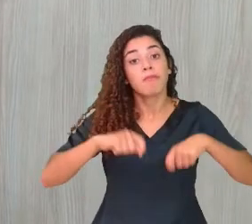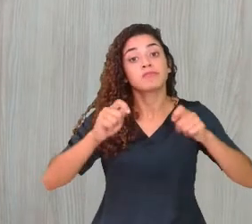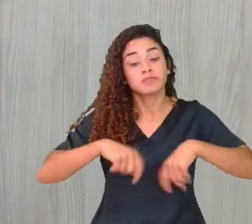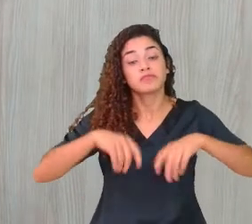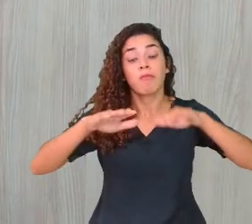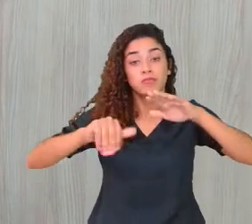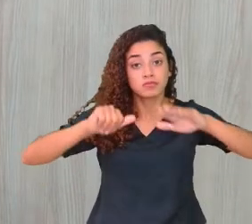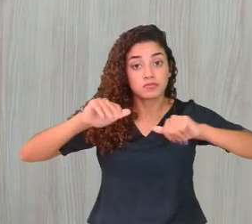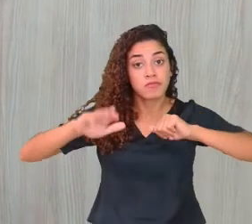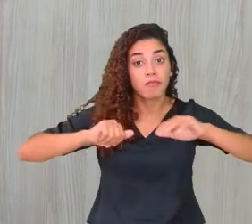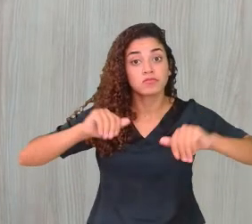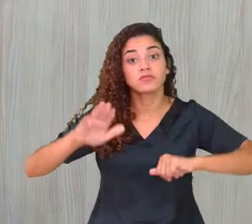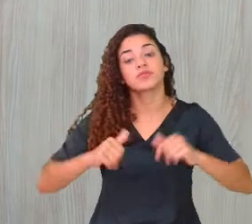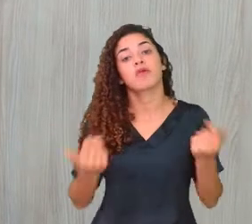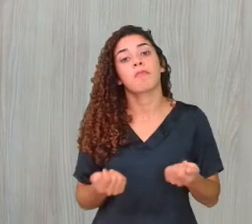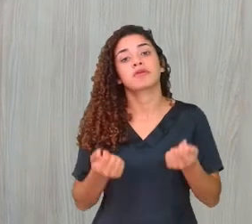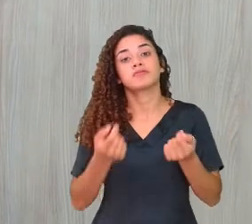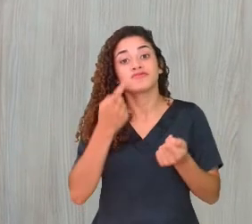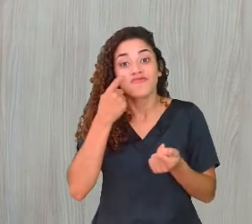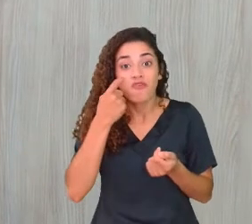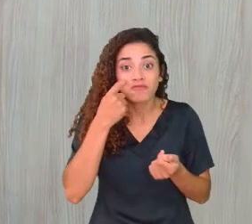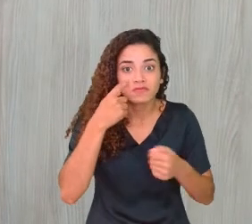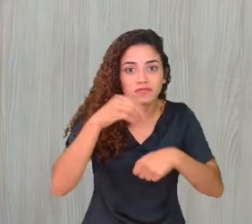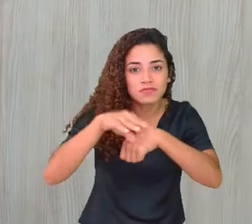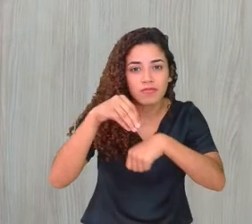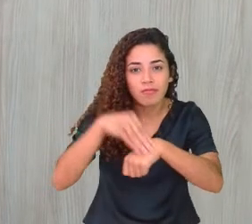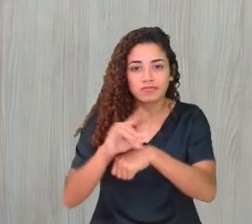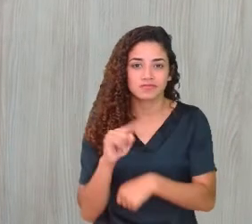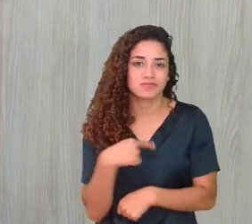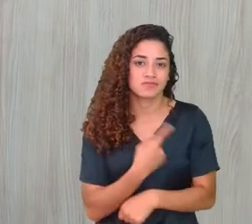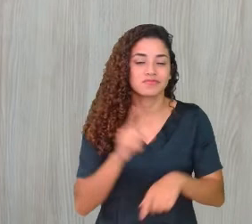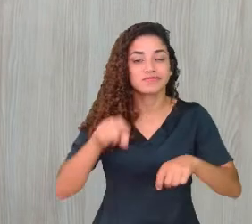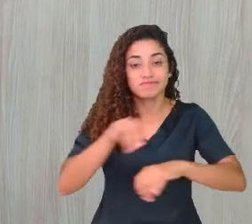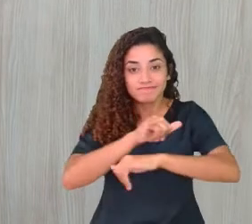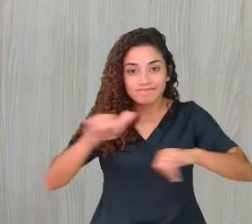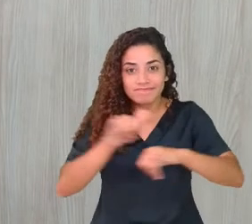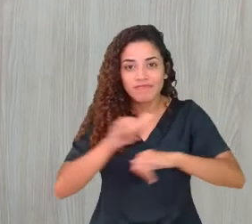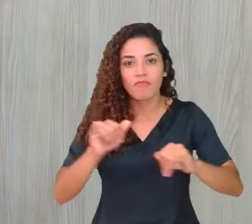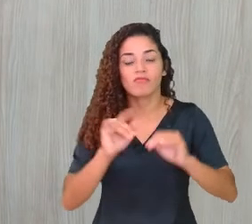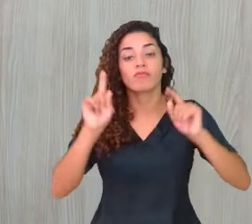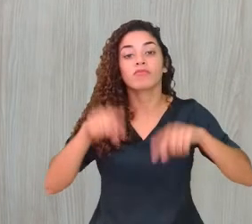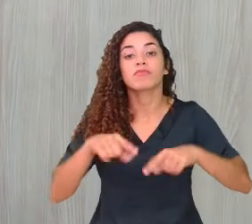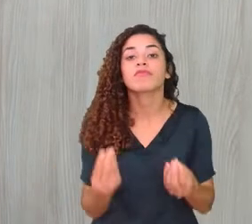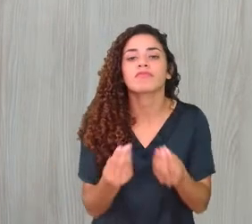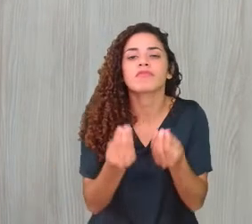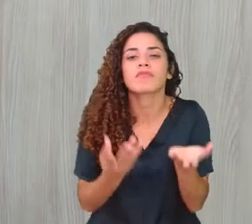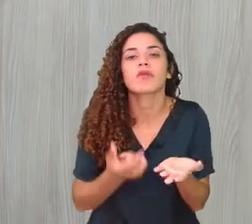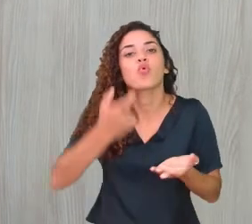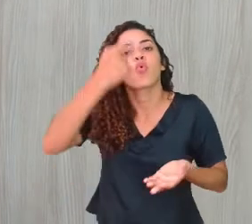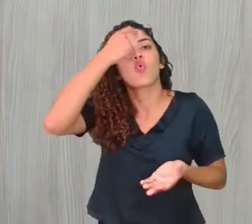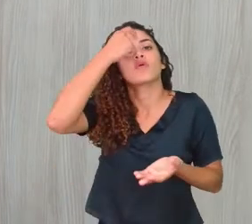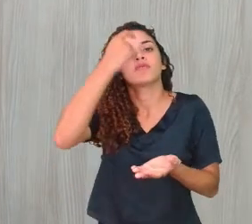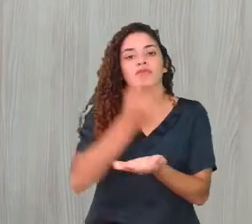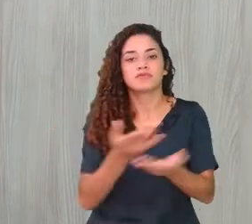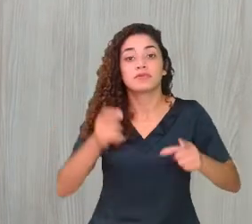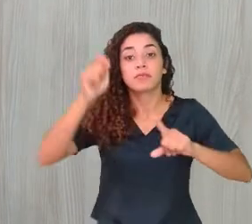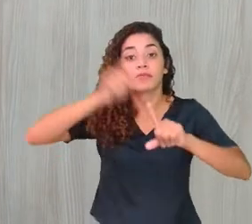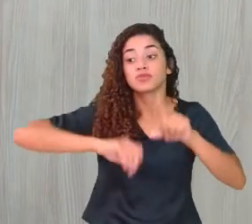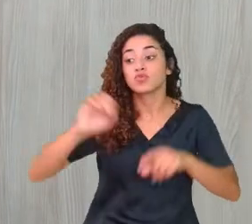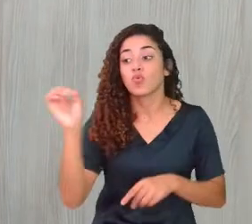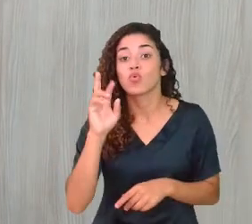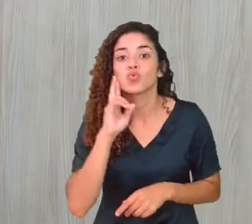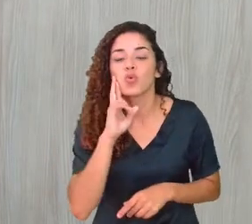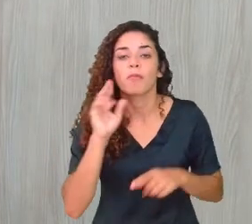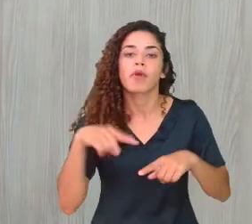aí em casa para ouvir esse recadinho nosso. A campanha é para conscientização. O mês é o Outubro Rosa, mas é o